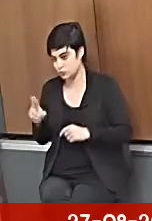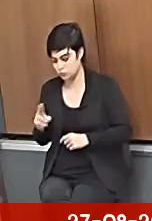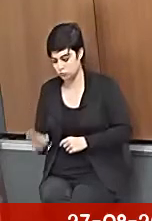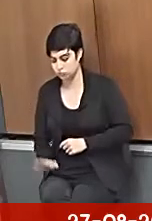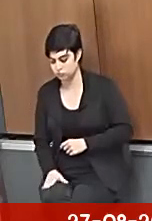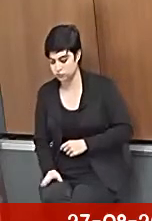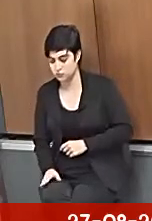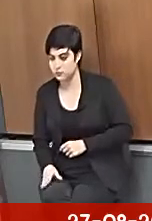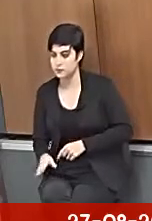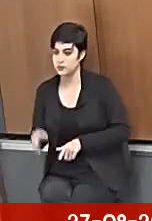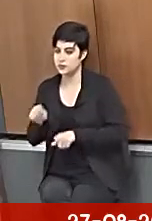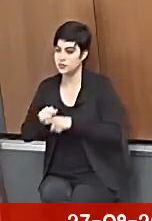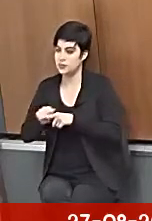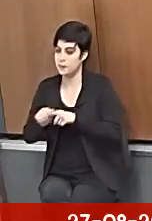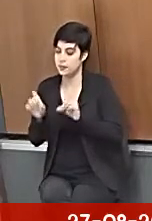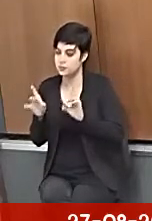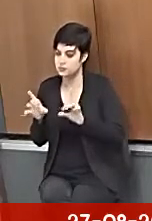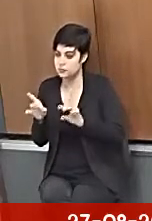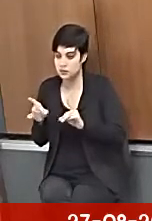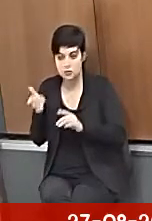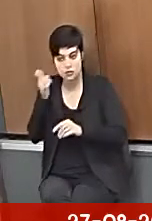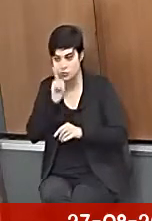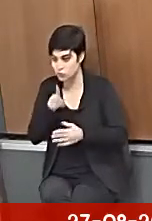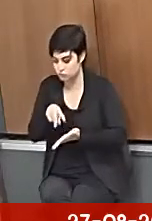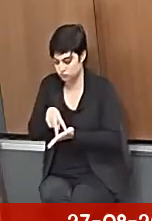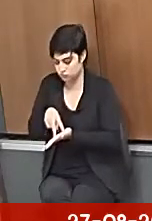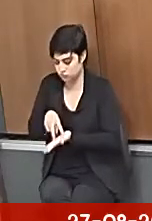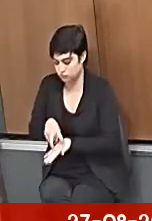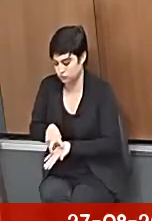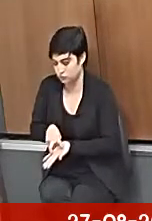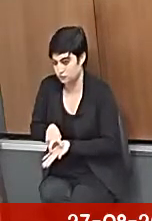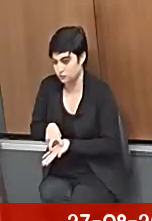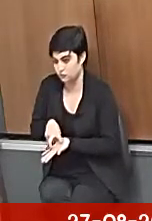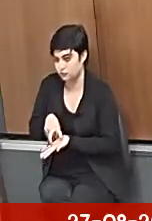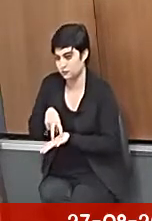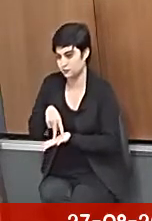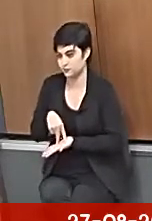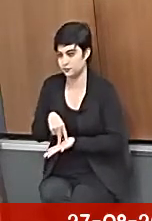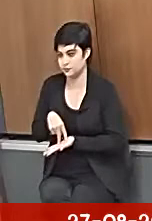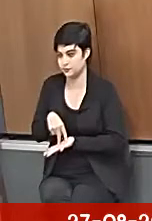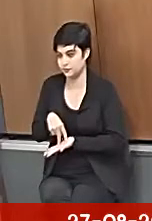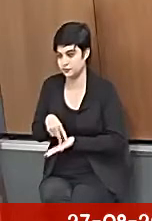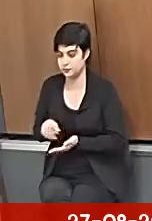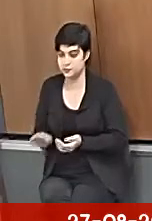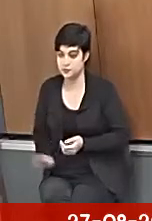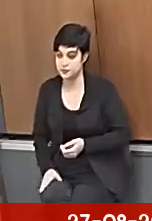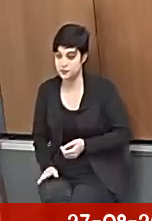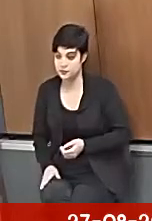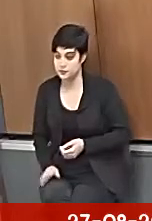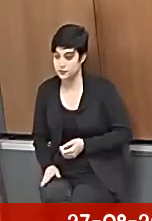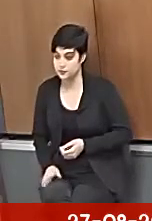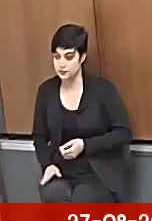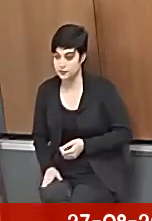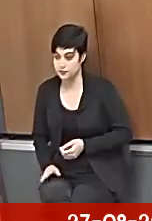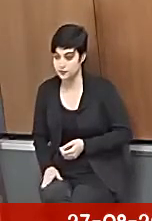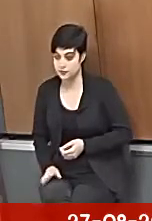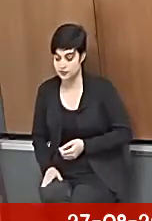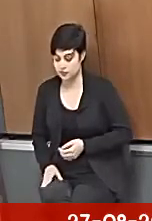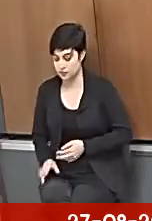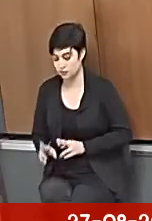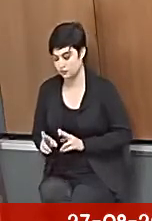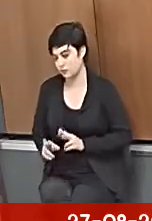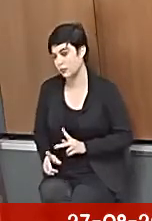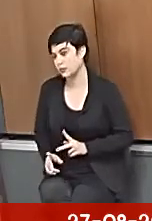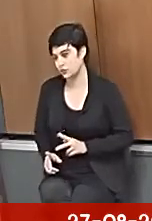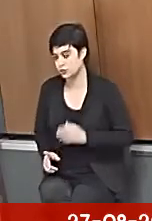não tenho de angulação não consigo achar não tenho a perna direita extensão acima de 75